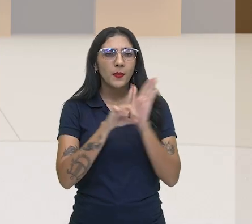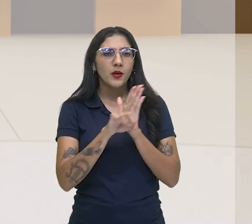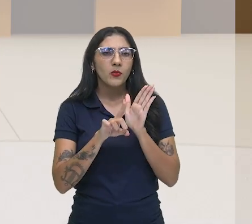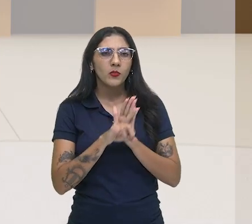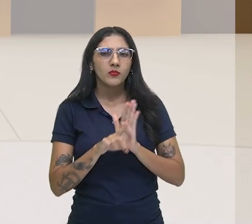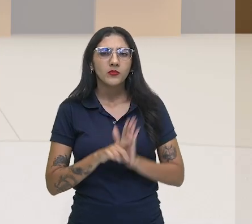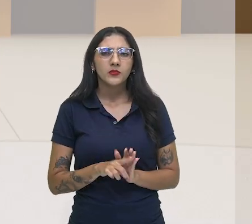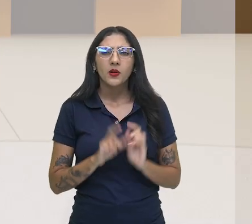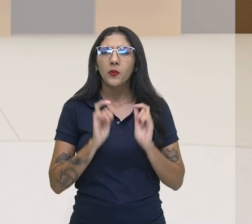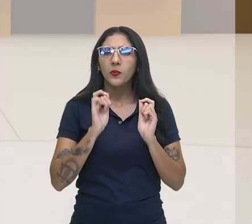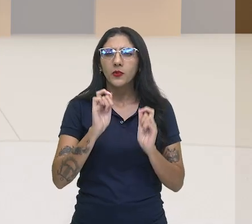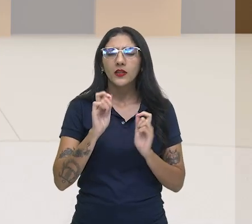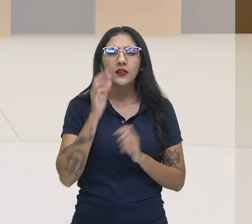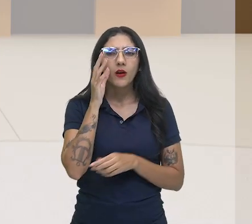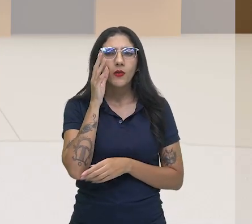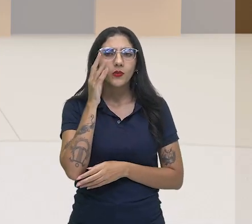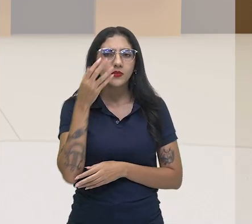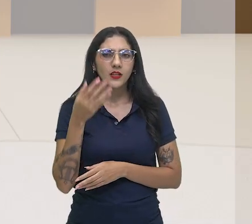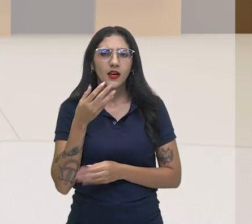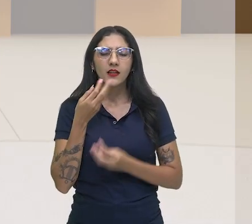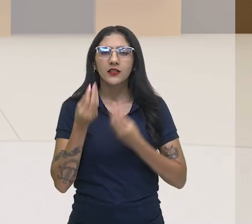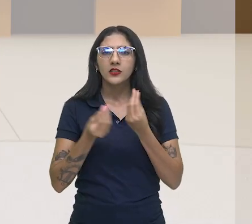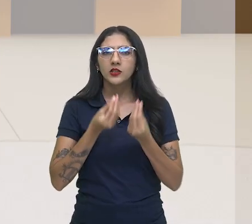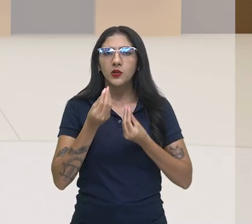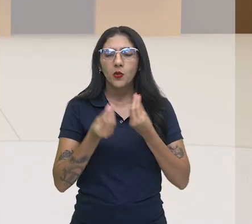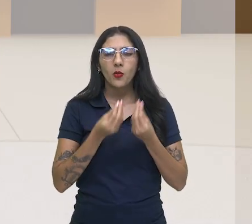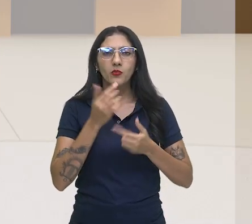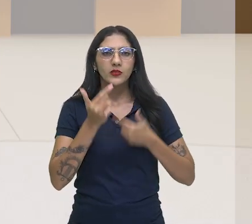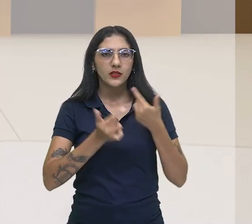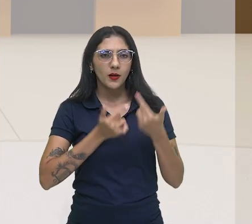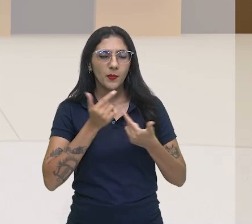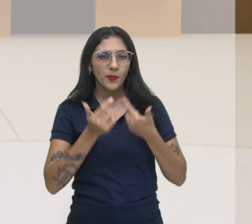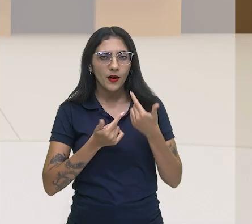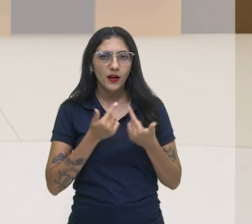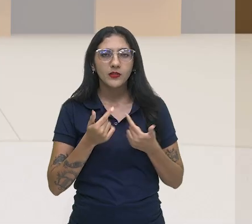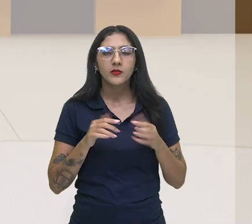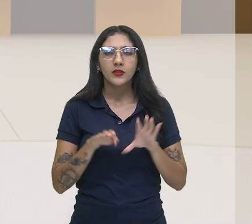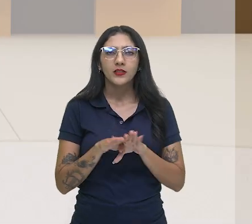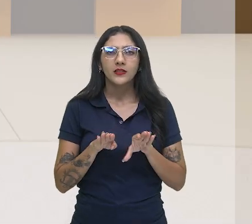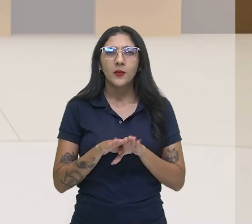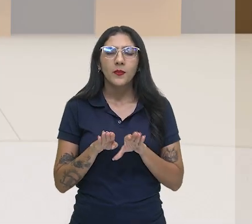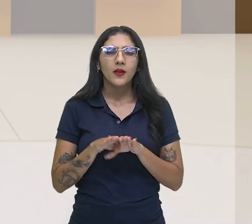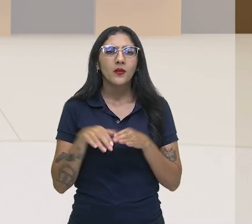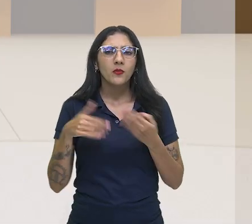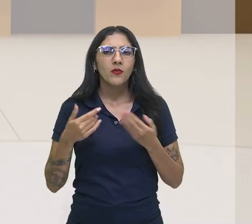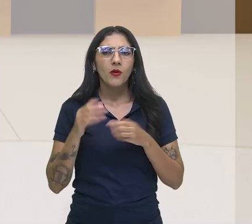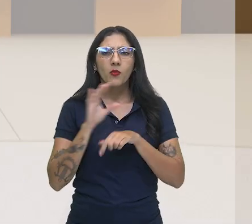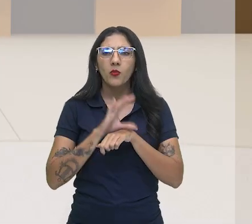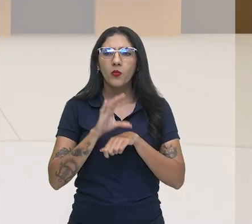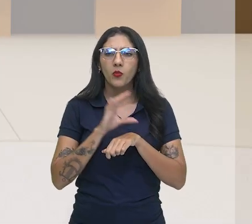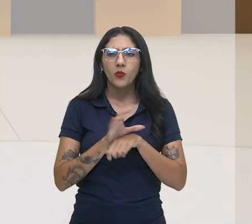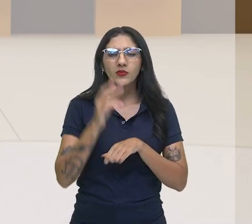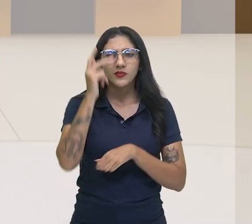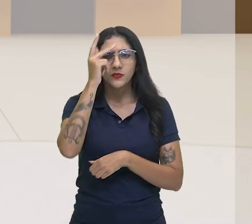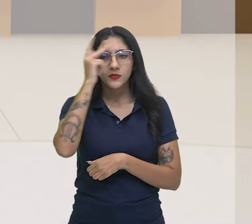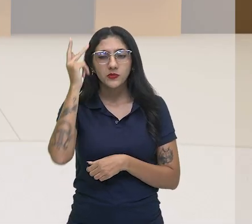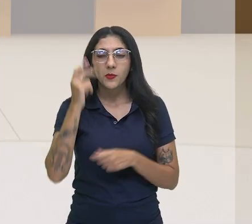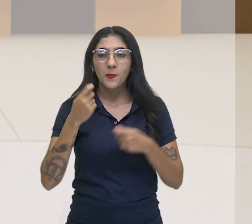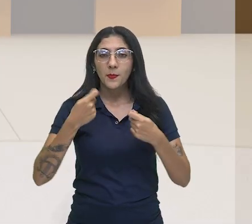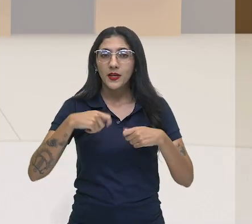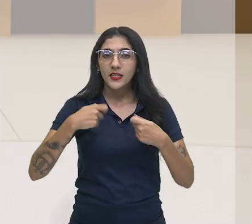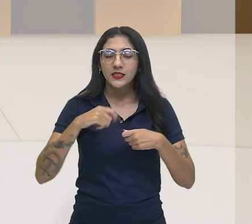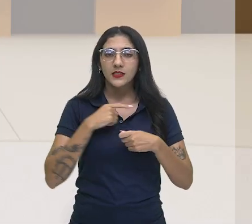que acontecia lá, como que era o processo de trabalho e quais cursos as pessoas precisavam ter